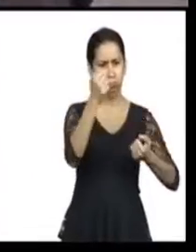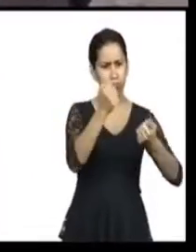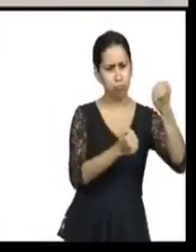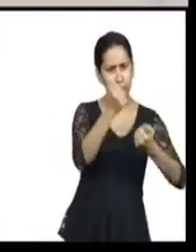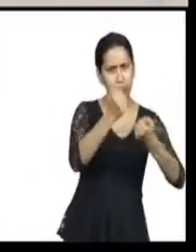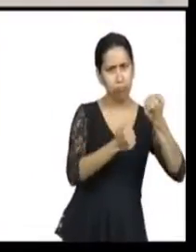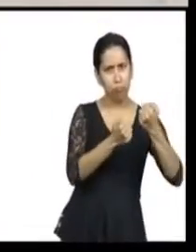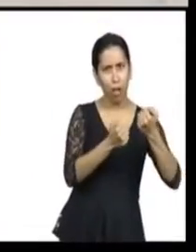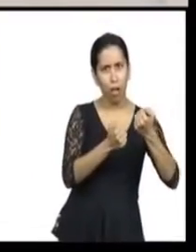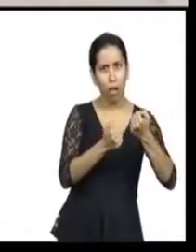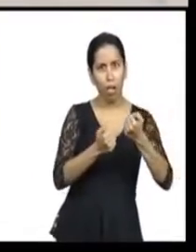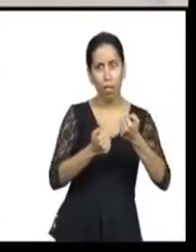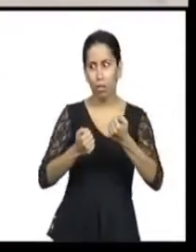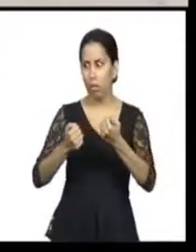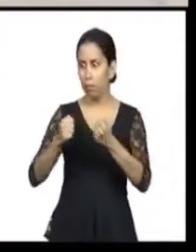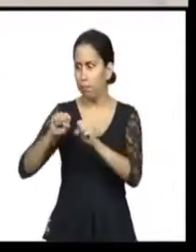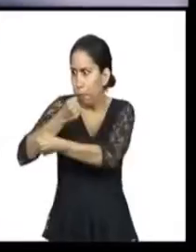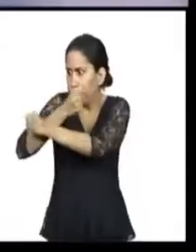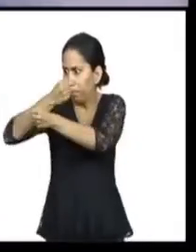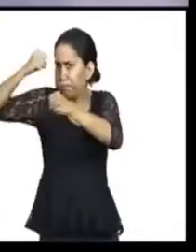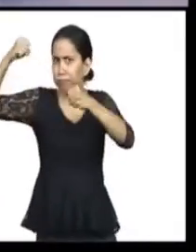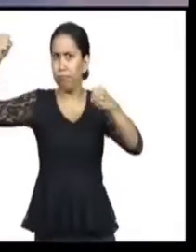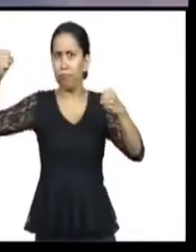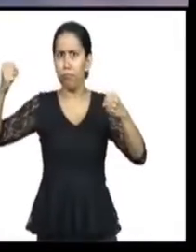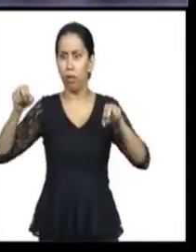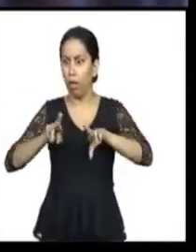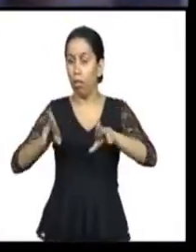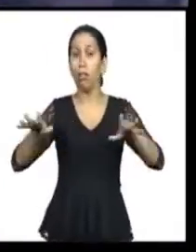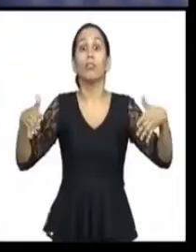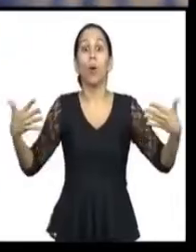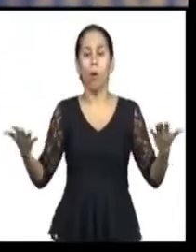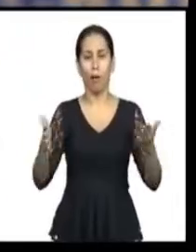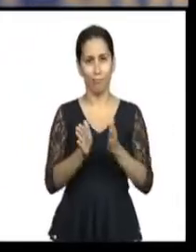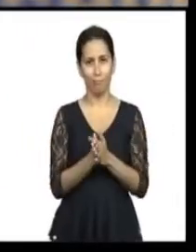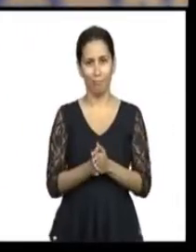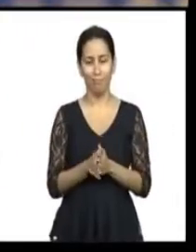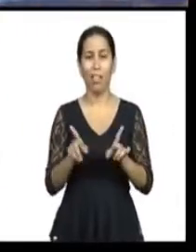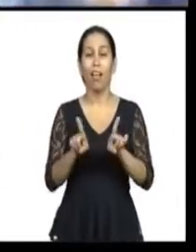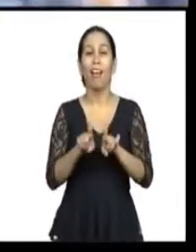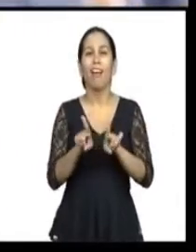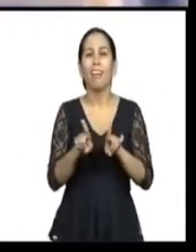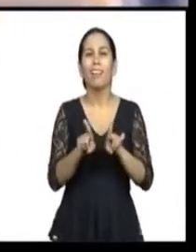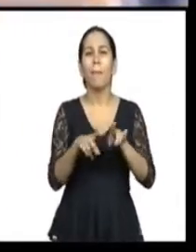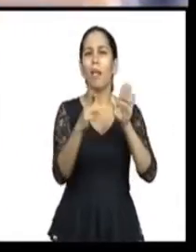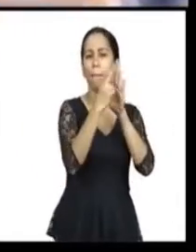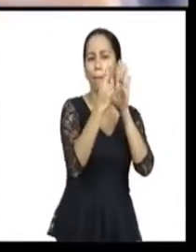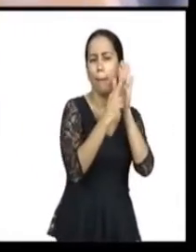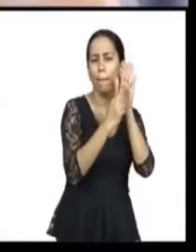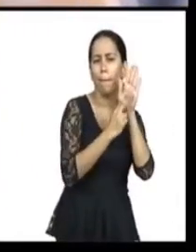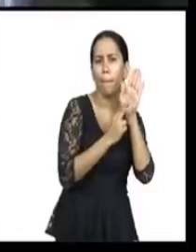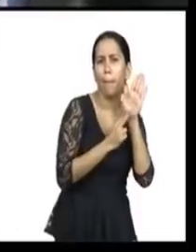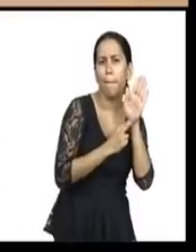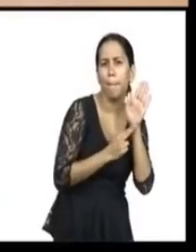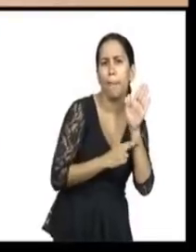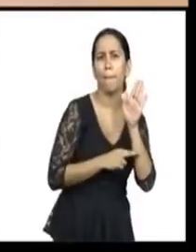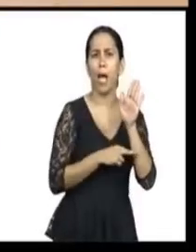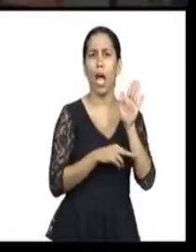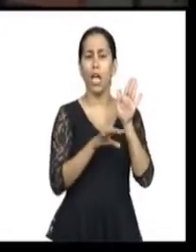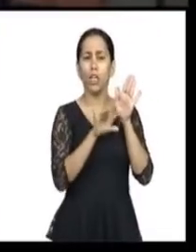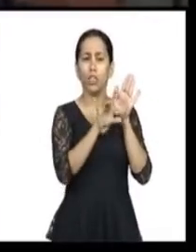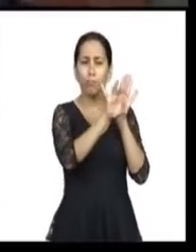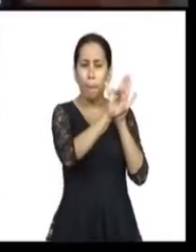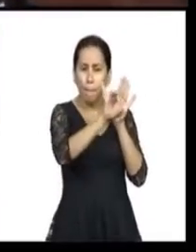leves e equipamentos de mina, a importância de uma política de segurança própria para cada mina, o valor